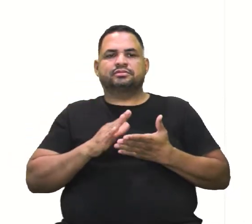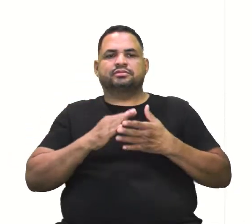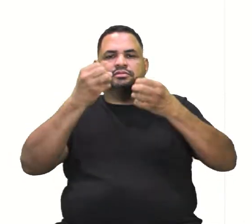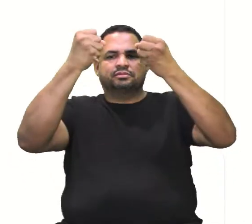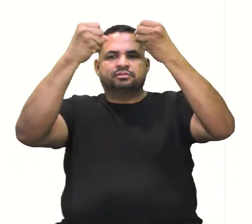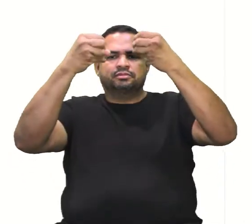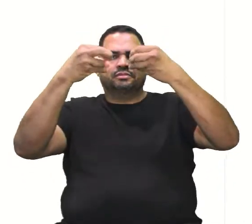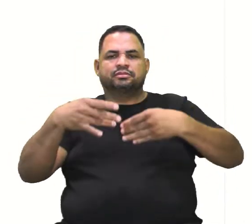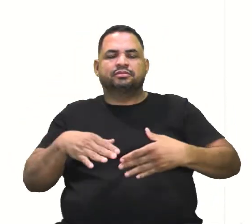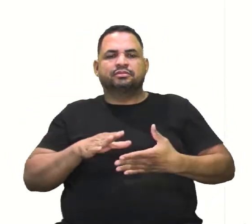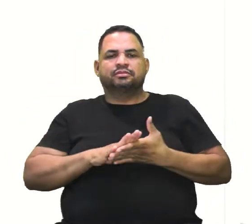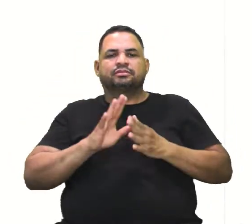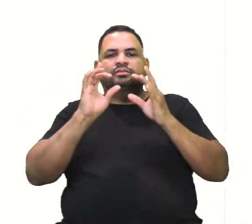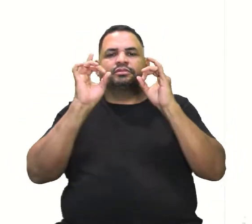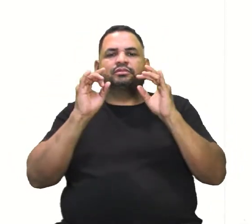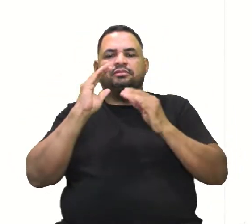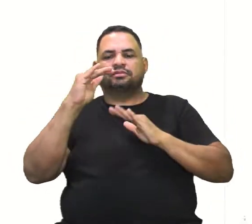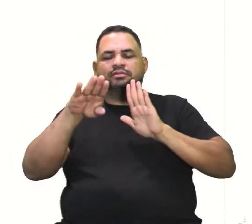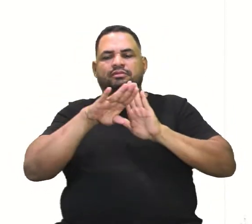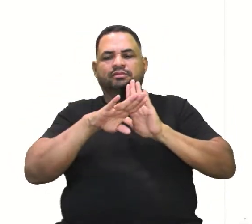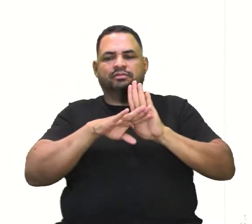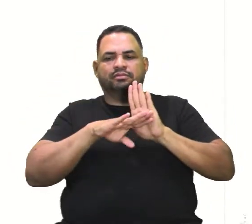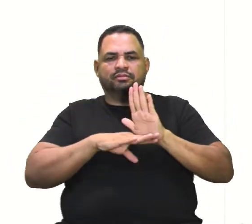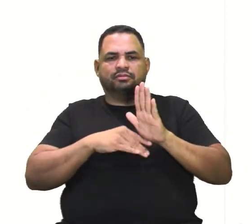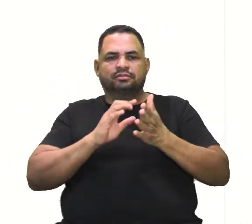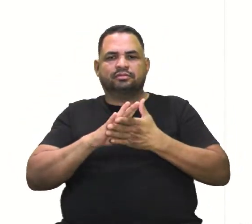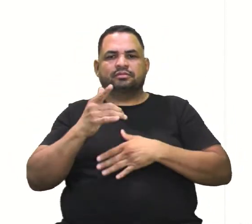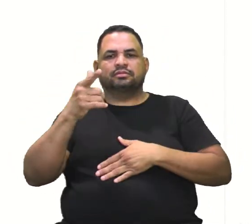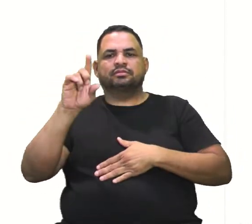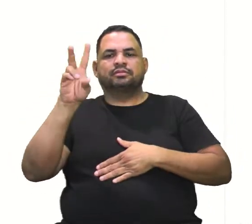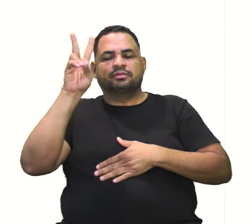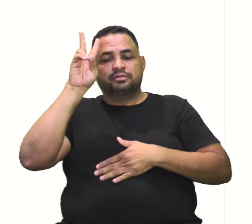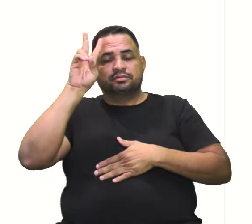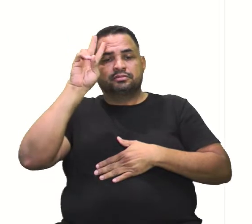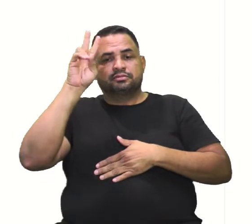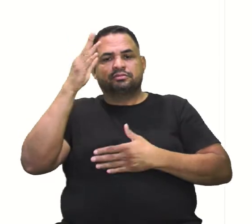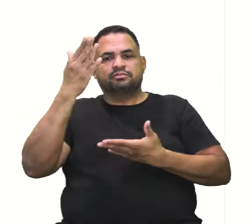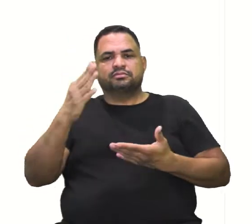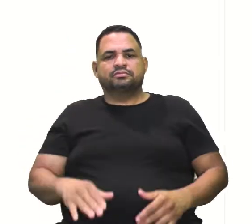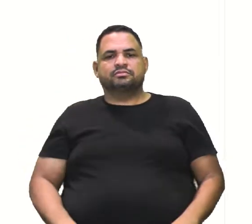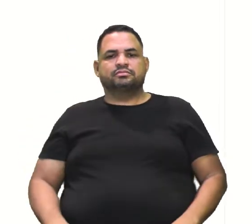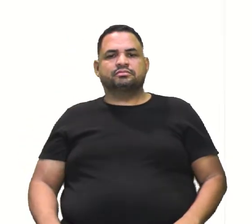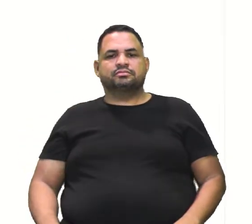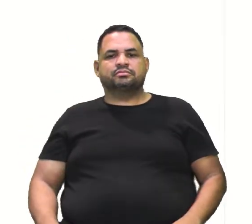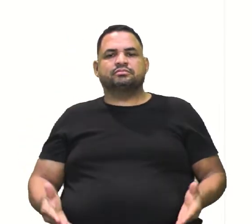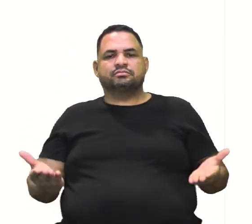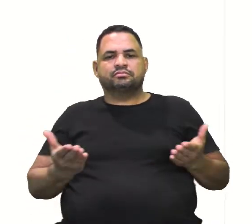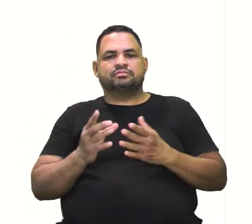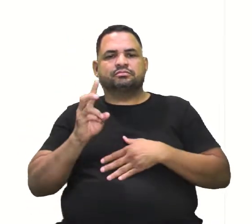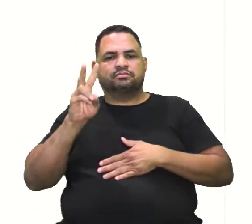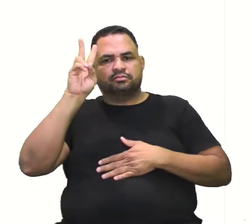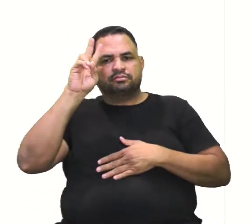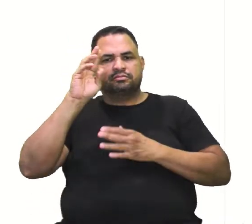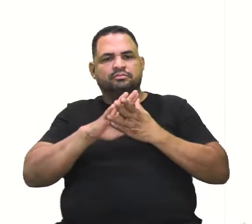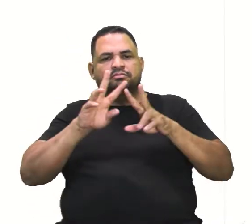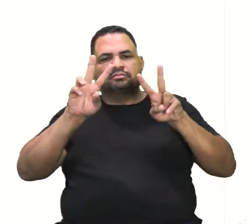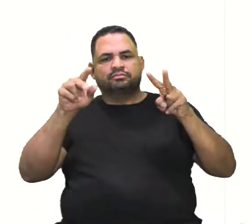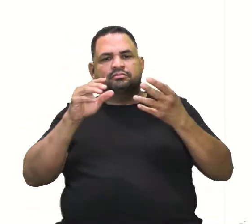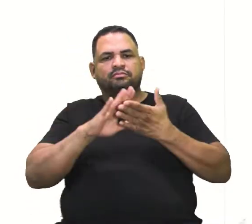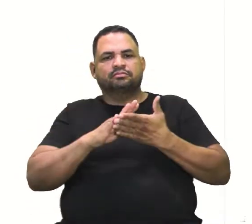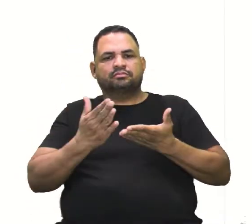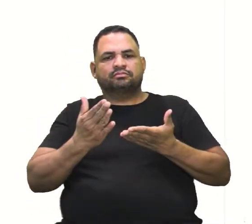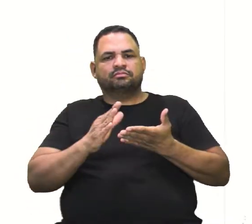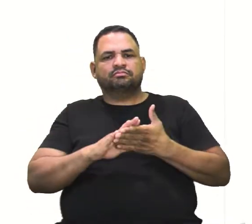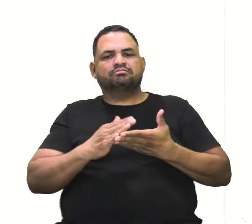explicar o passo a passo. Vamos lembrar primeiro os outros conjuntos, não vale a pena? É hora de rever esse assunto